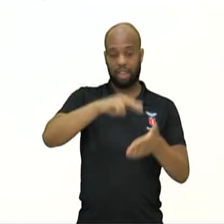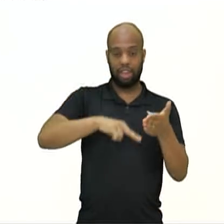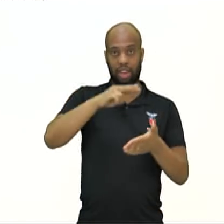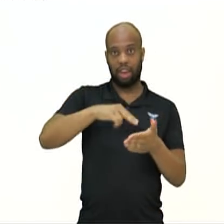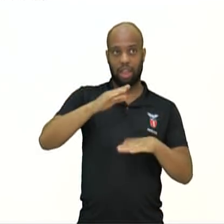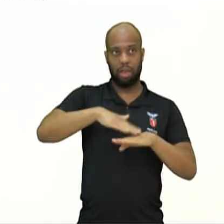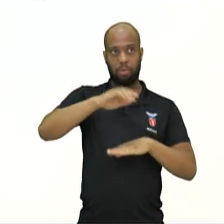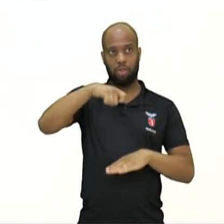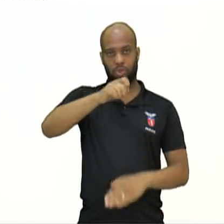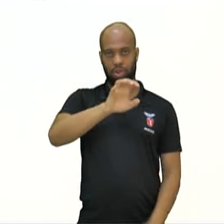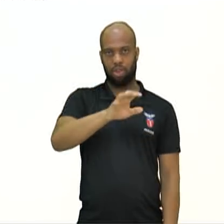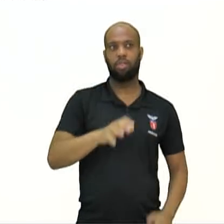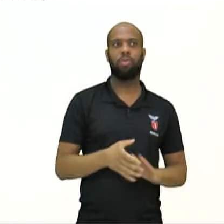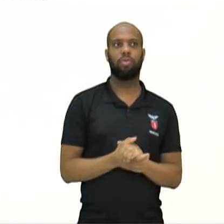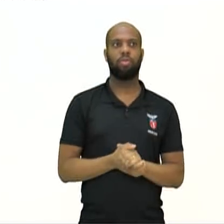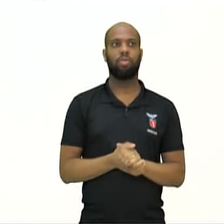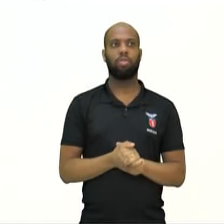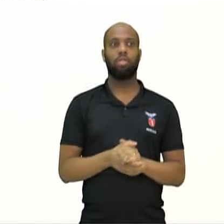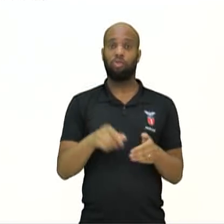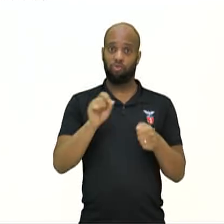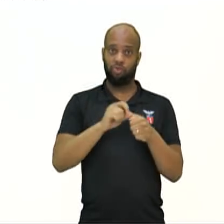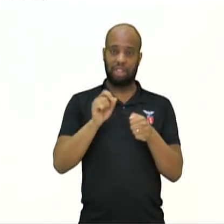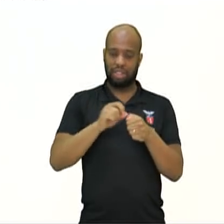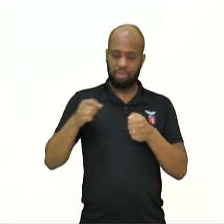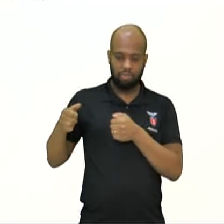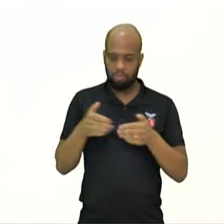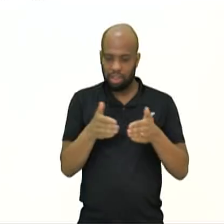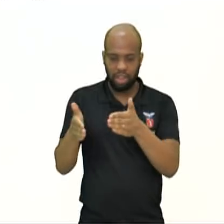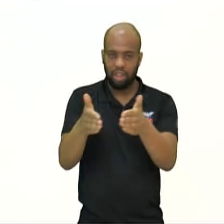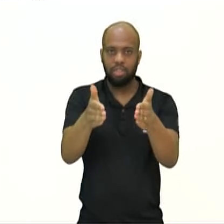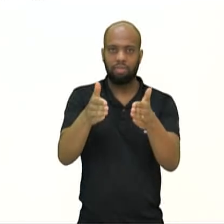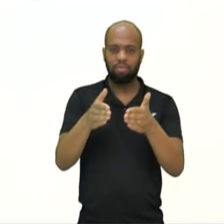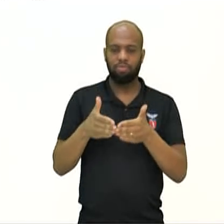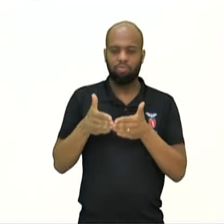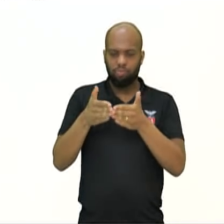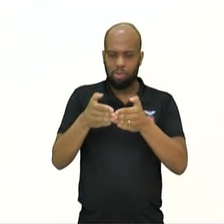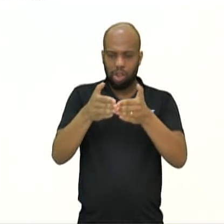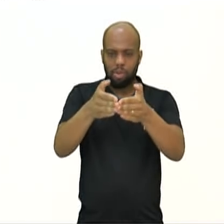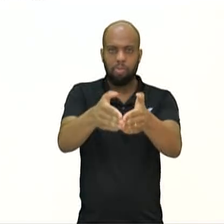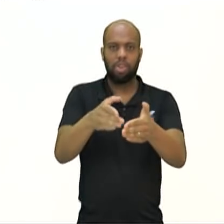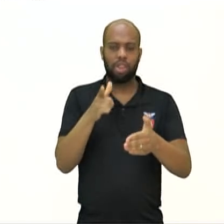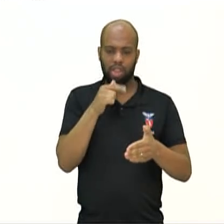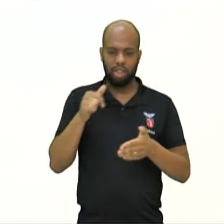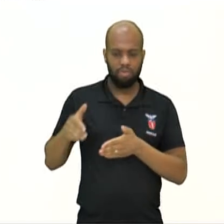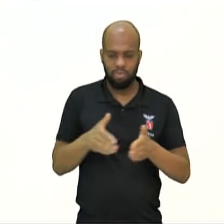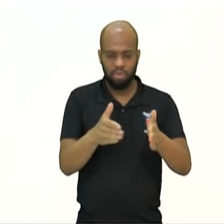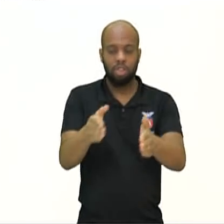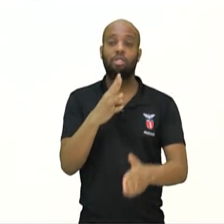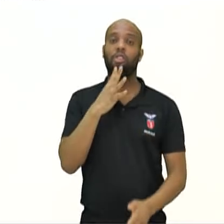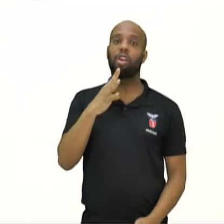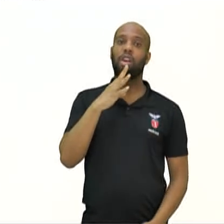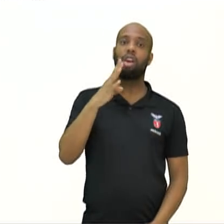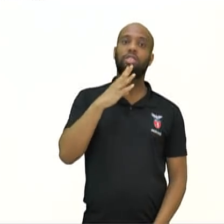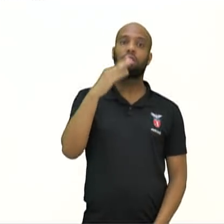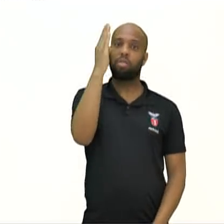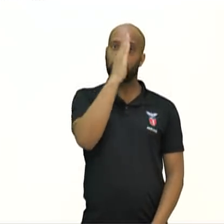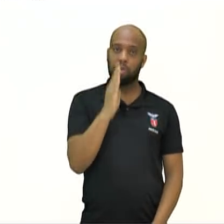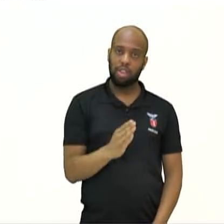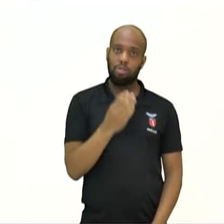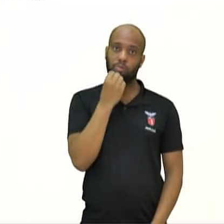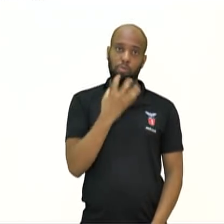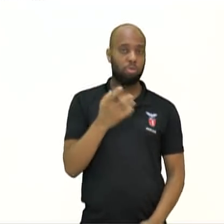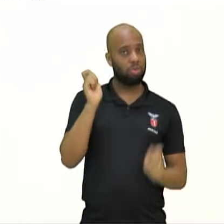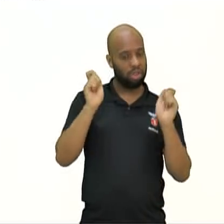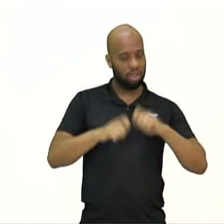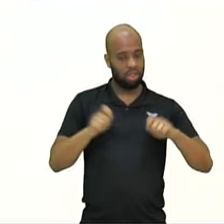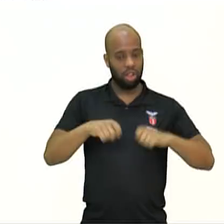Brasil. Realizar um passeio de barco pode ser um jeito diferente de conhecer boa parte do nosso país.